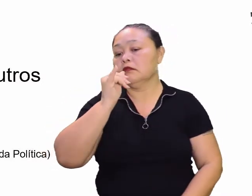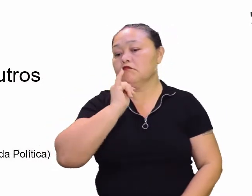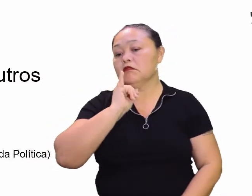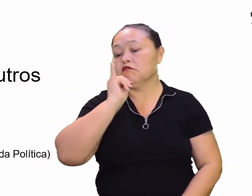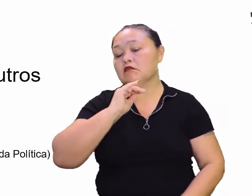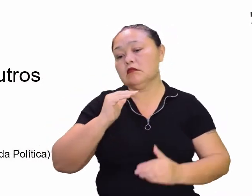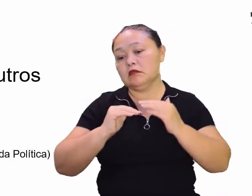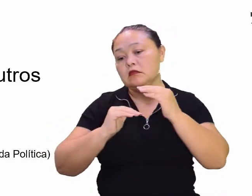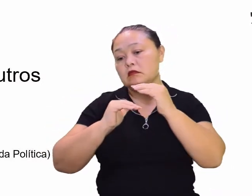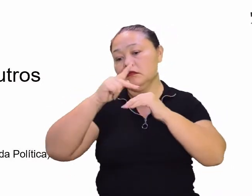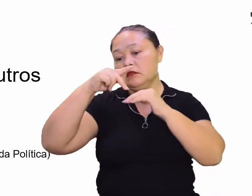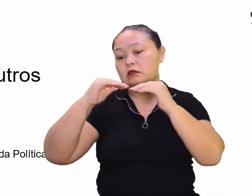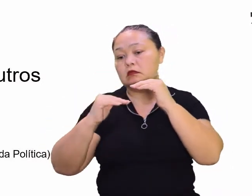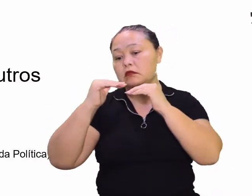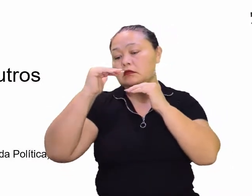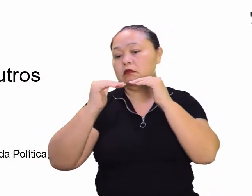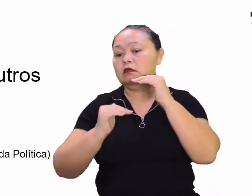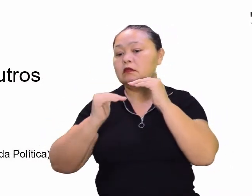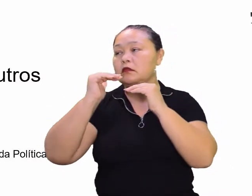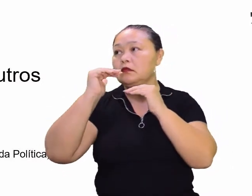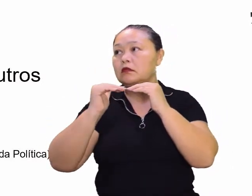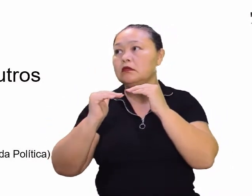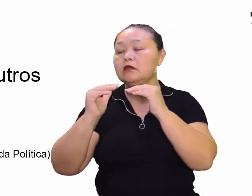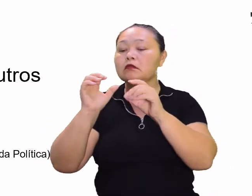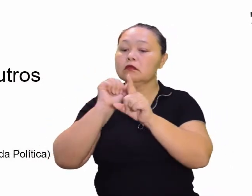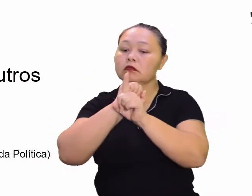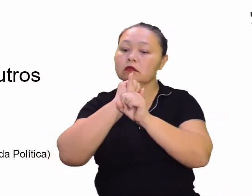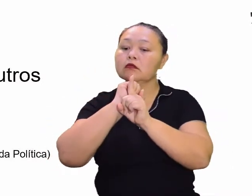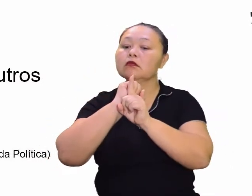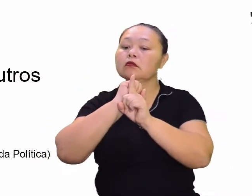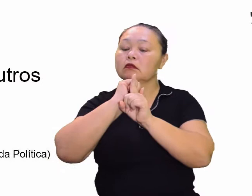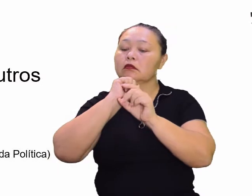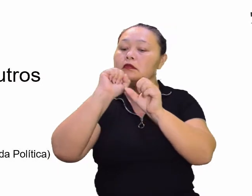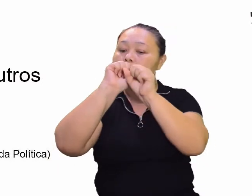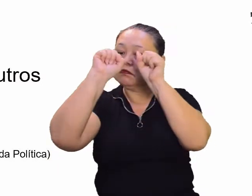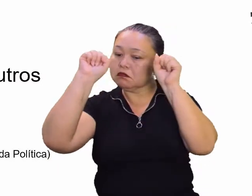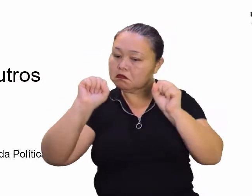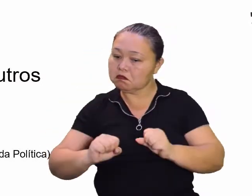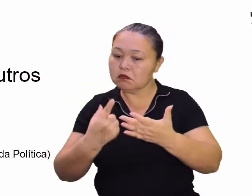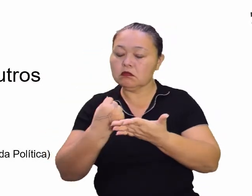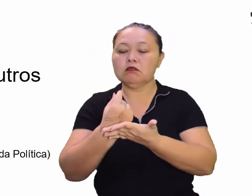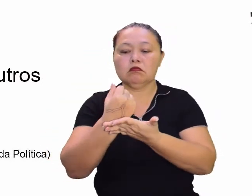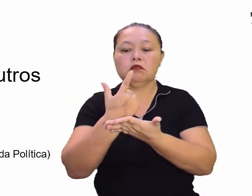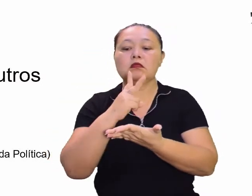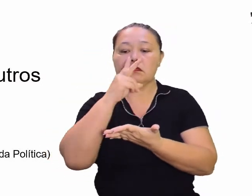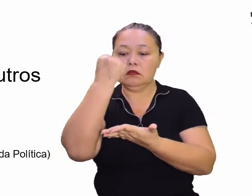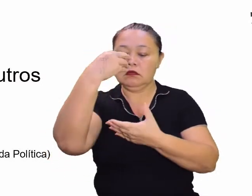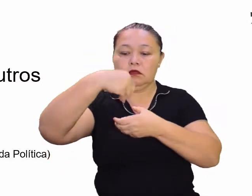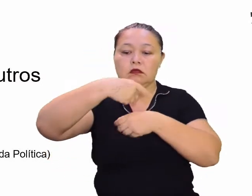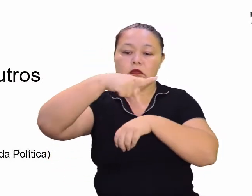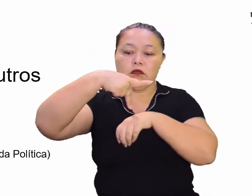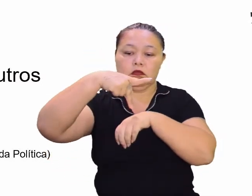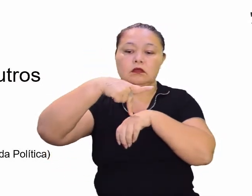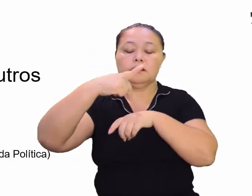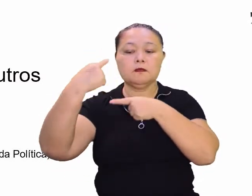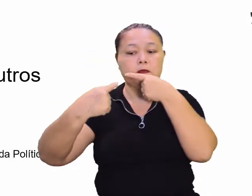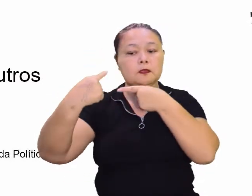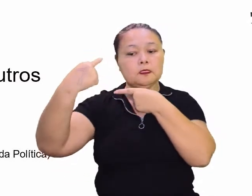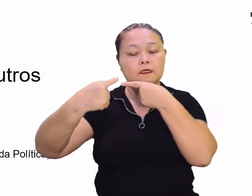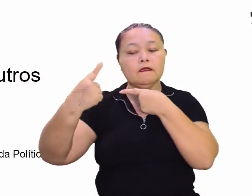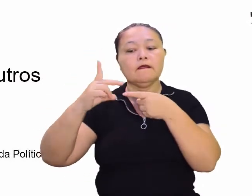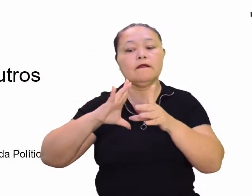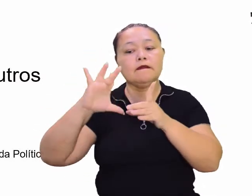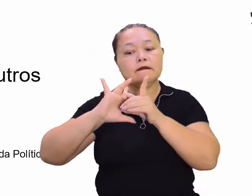país emergente, onde a gente tem um sistema capitalista bem forte dentro do nosso país, uma política onde